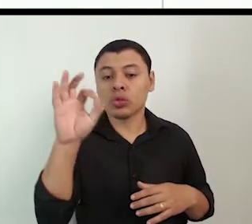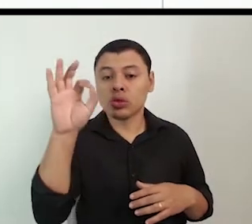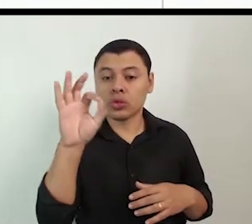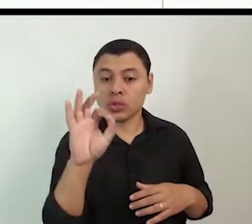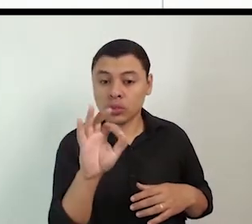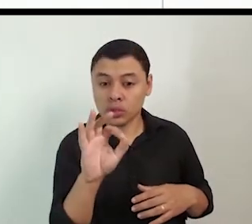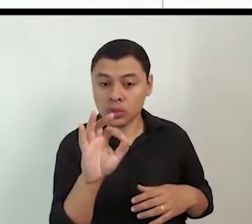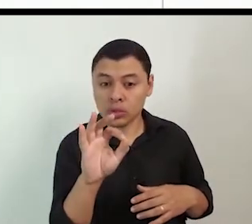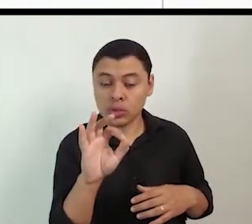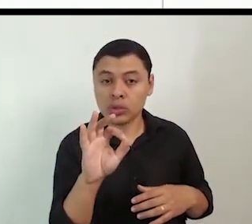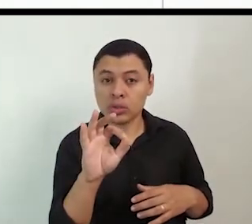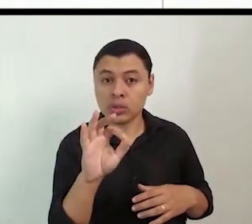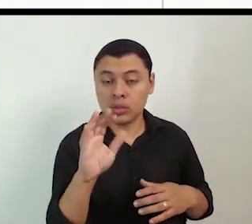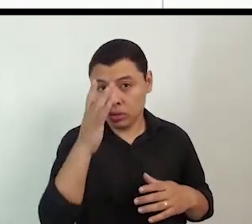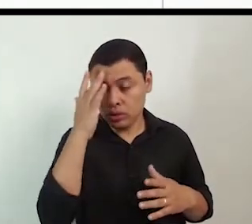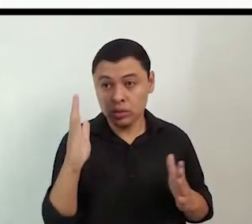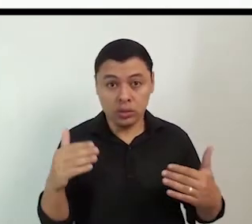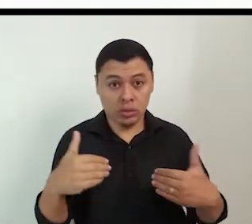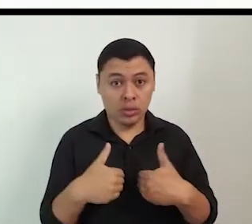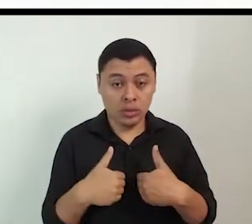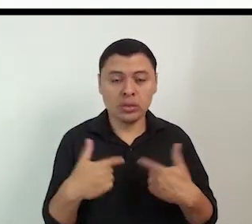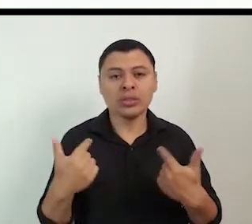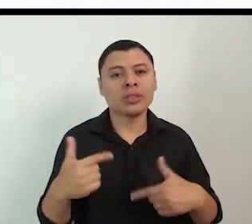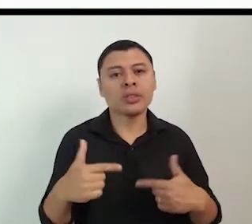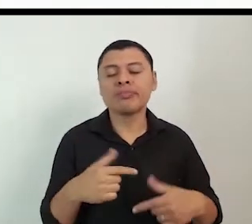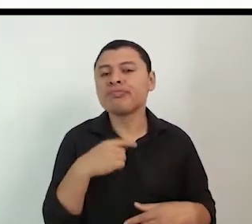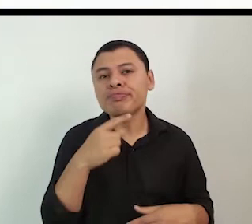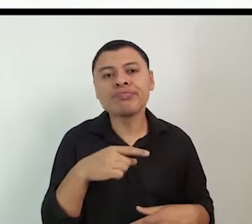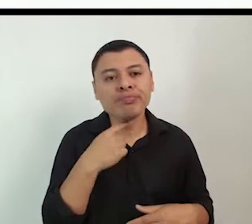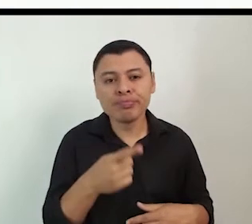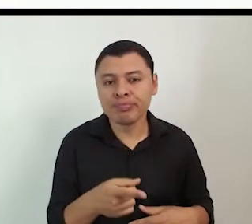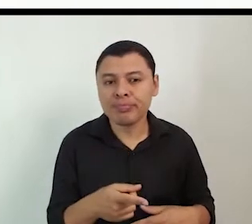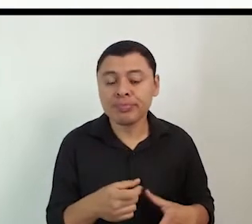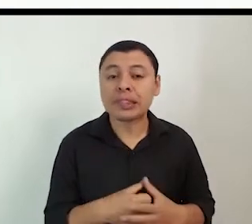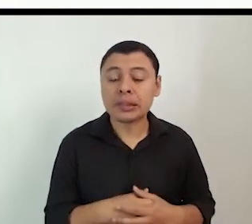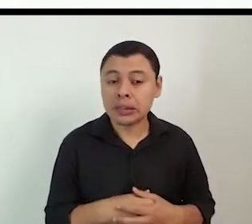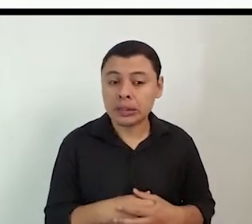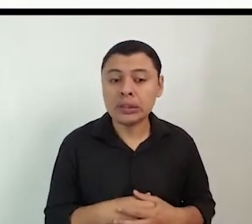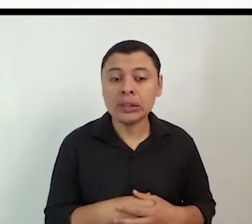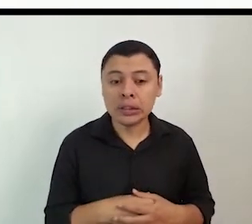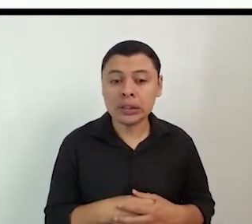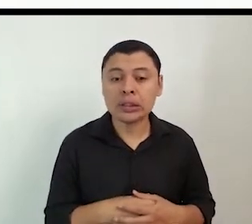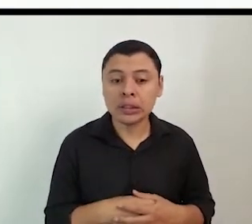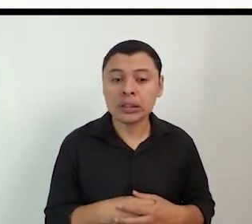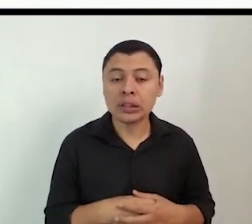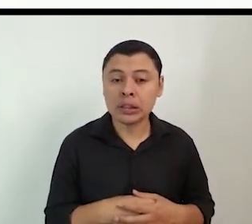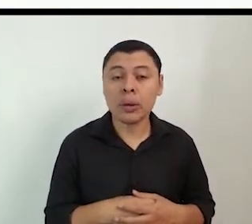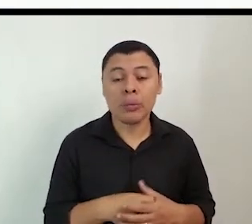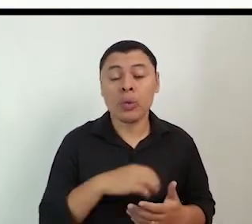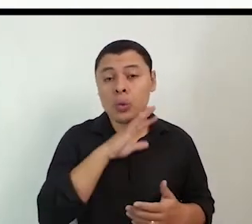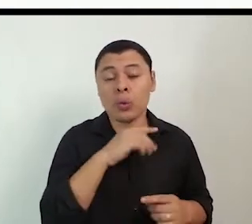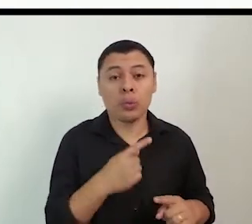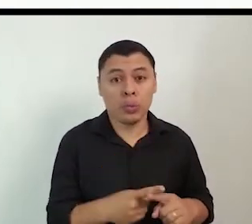85% de autistas que estão desempregados. E esse desemprego, como a gente fala muito, ele acaba